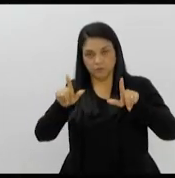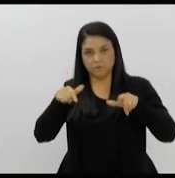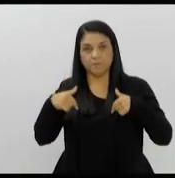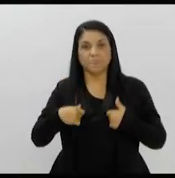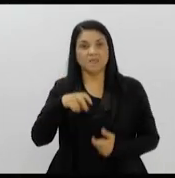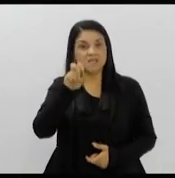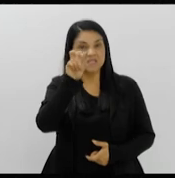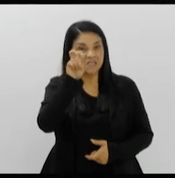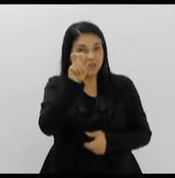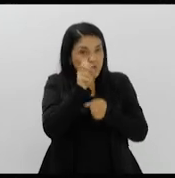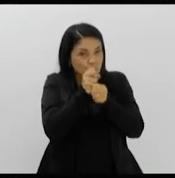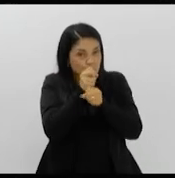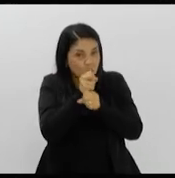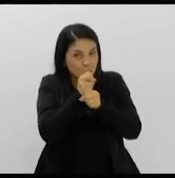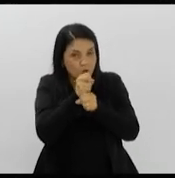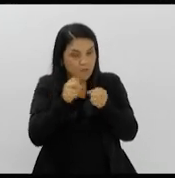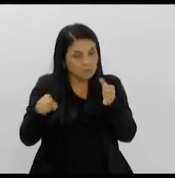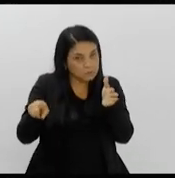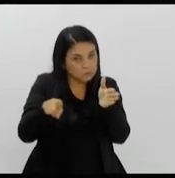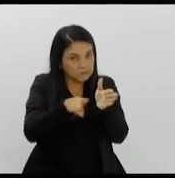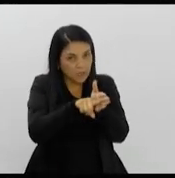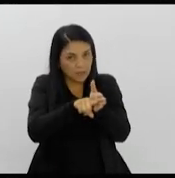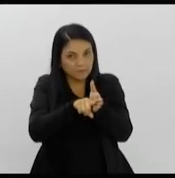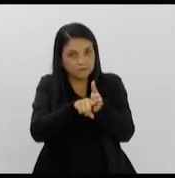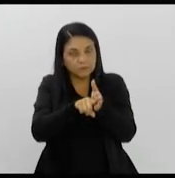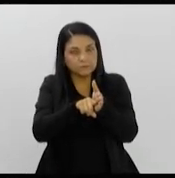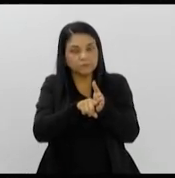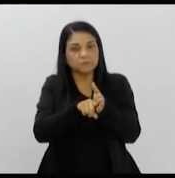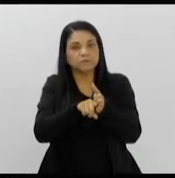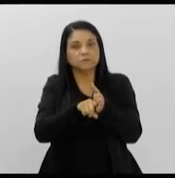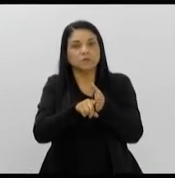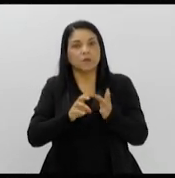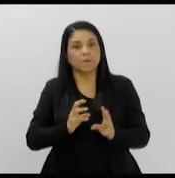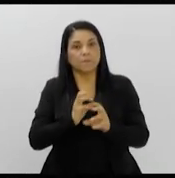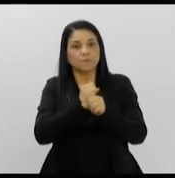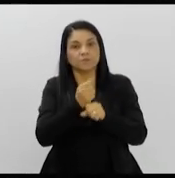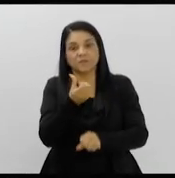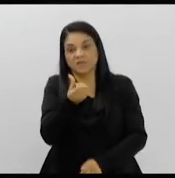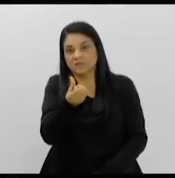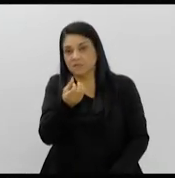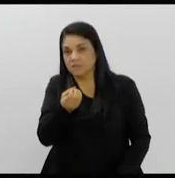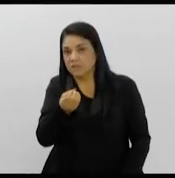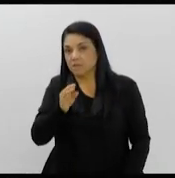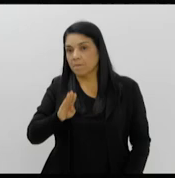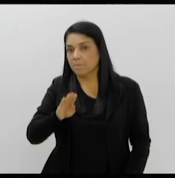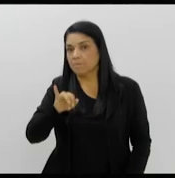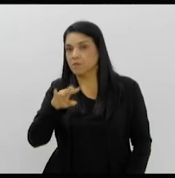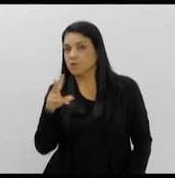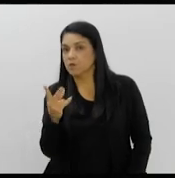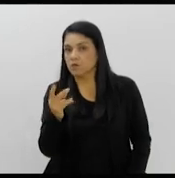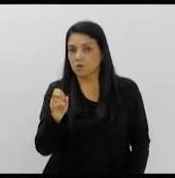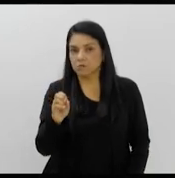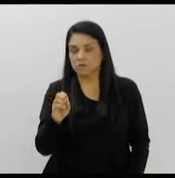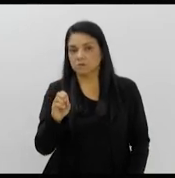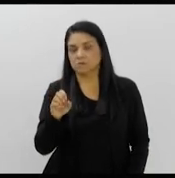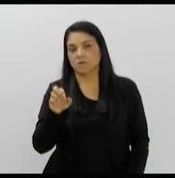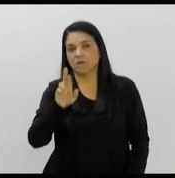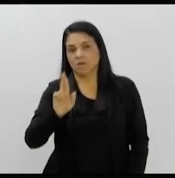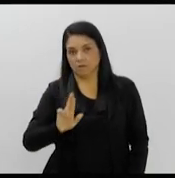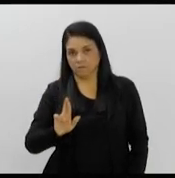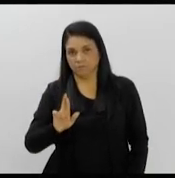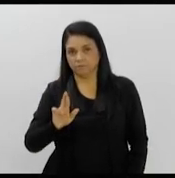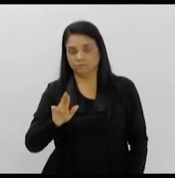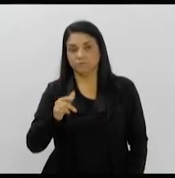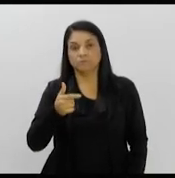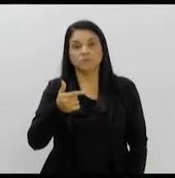anos esse déficit acumulado será na ordem de 60 bilhões Reis uma média de